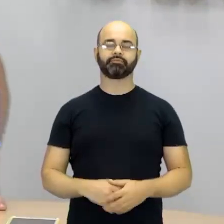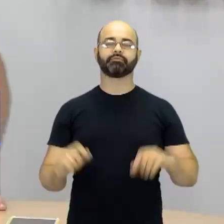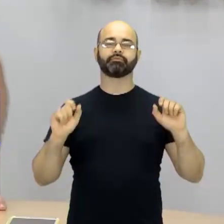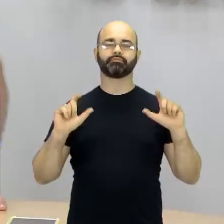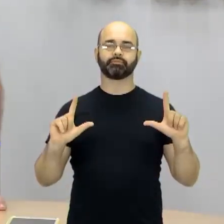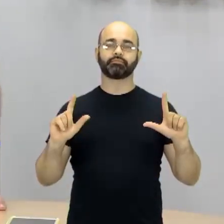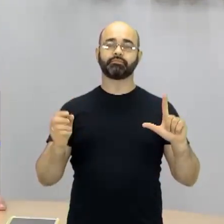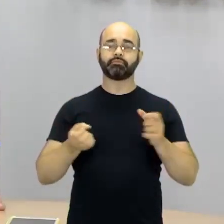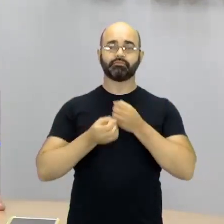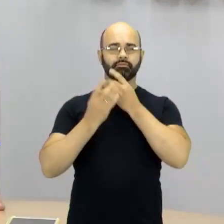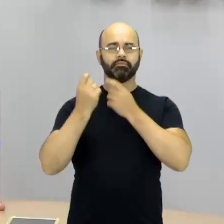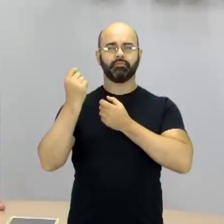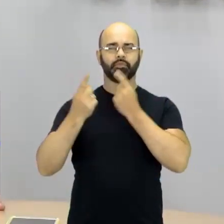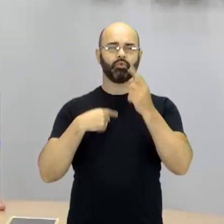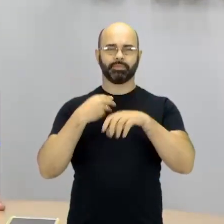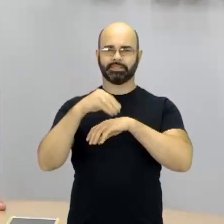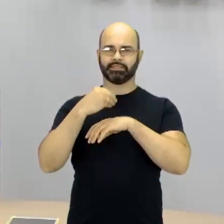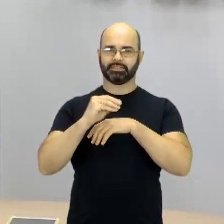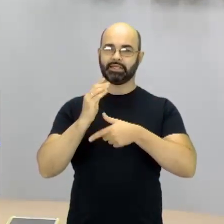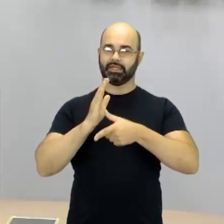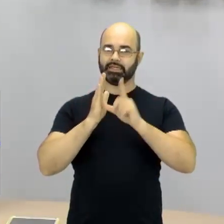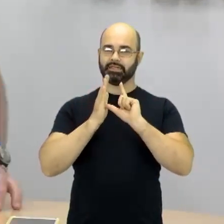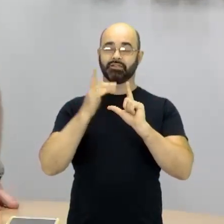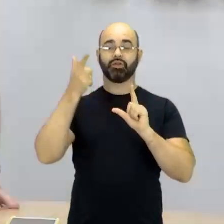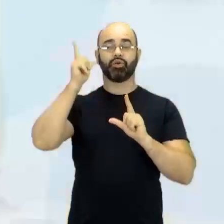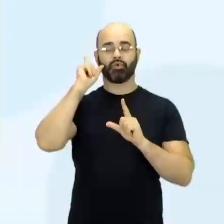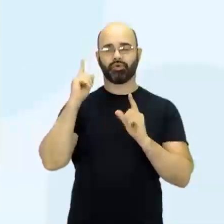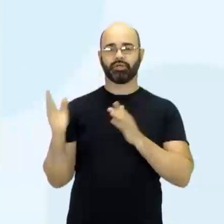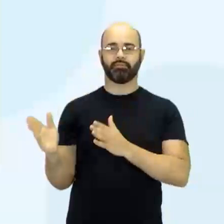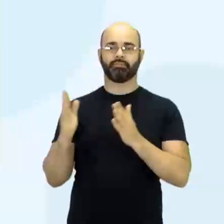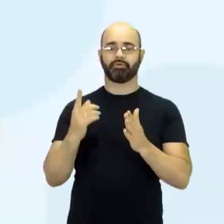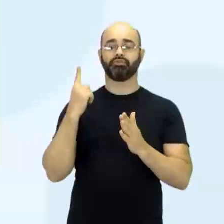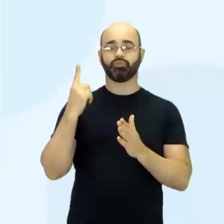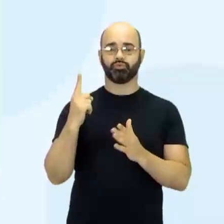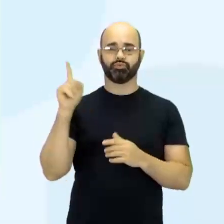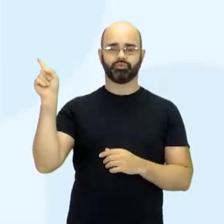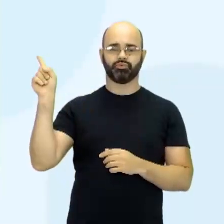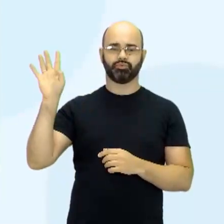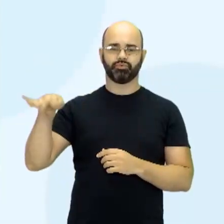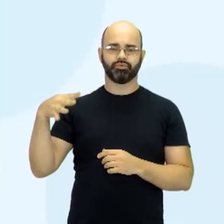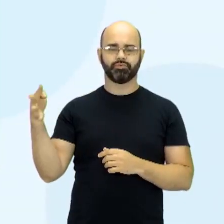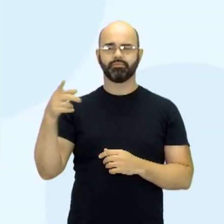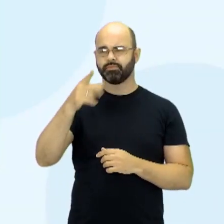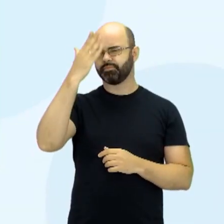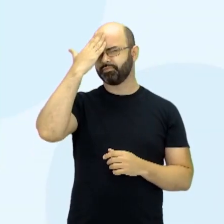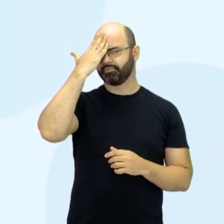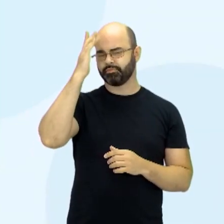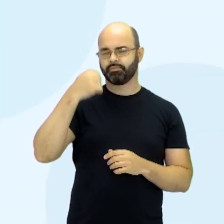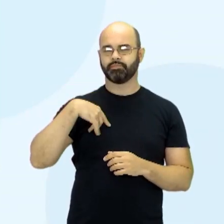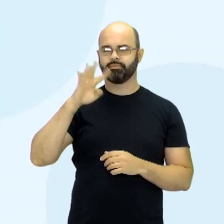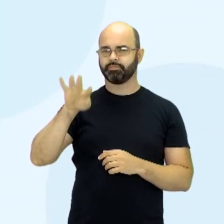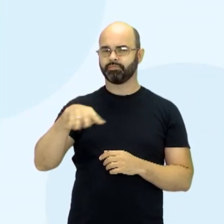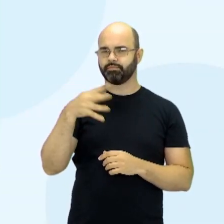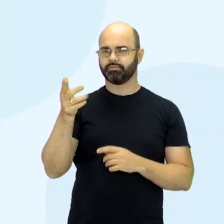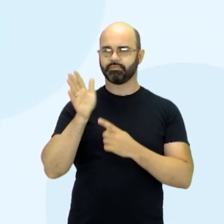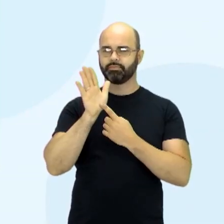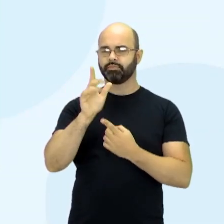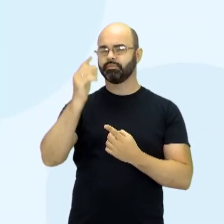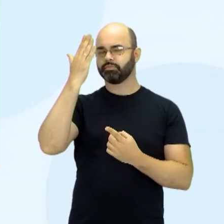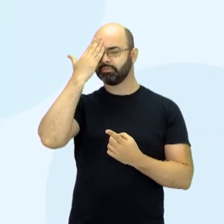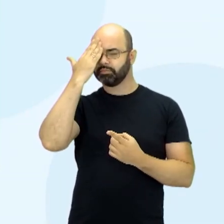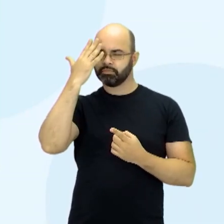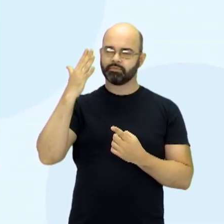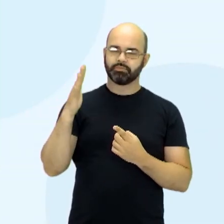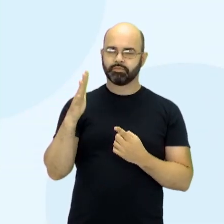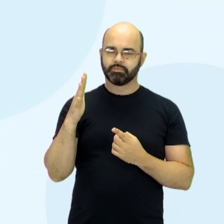adiantar ontem, né, na primeira parte, mas para vocês aí, né, terem noção, eu coloquei esse quadro para vocês terem aí